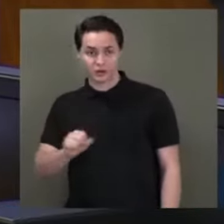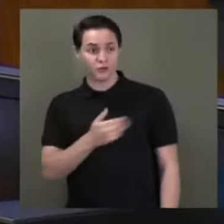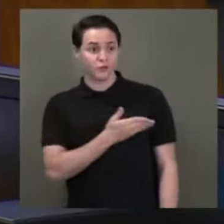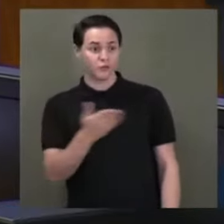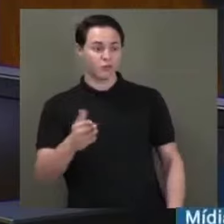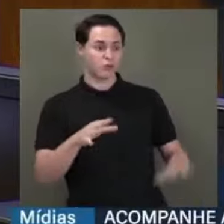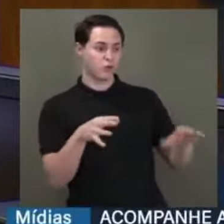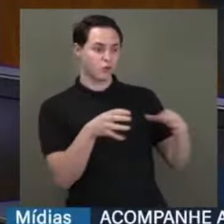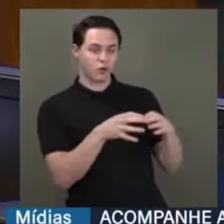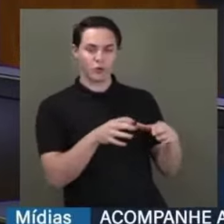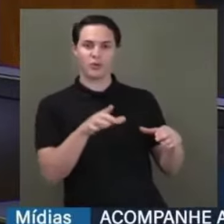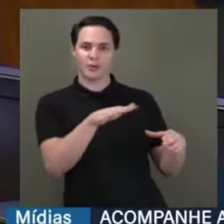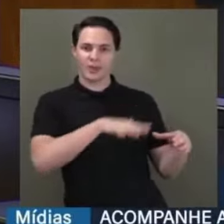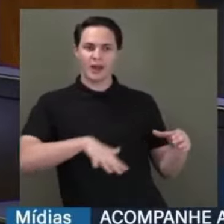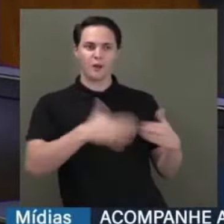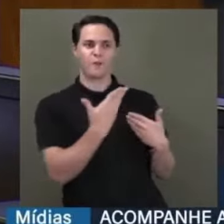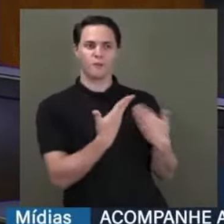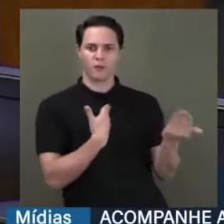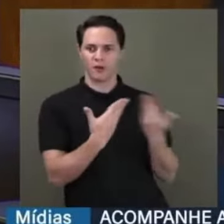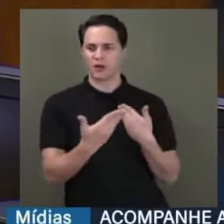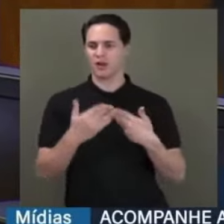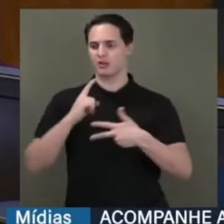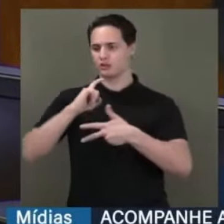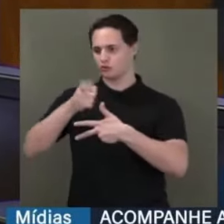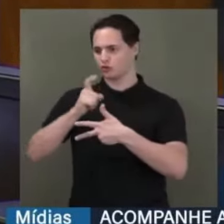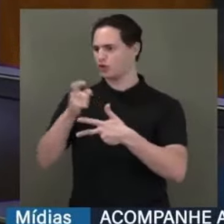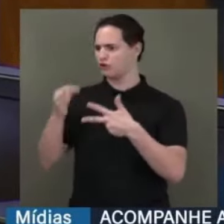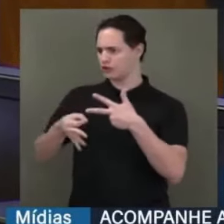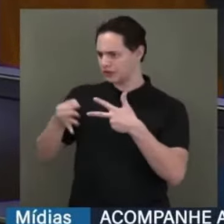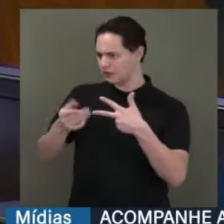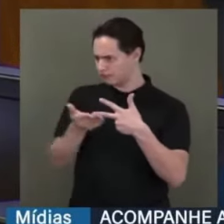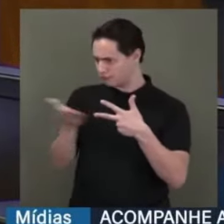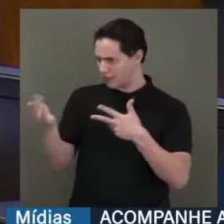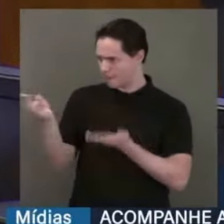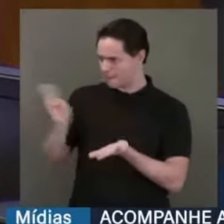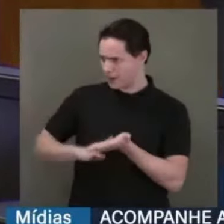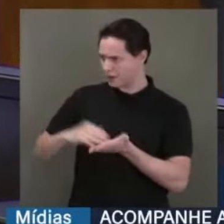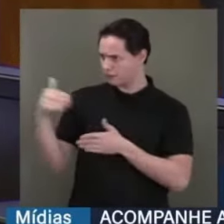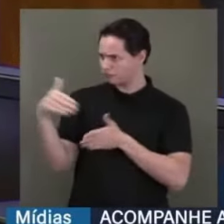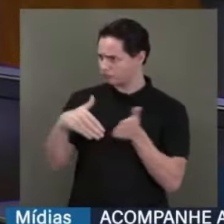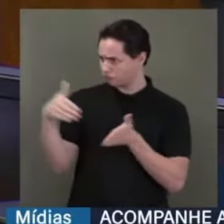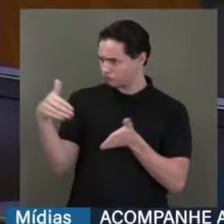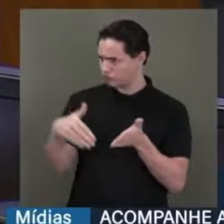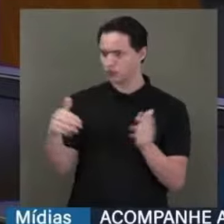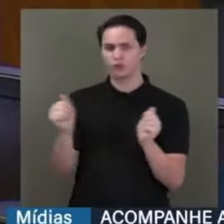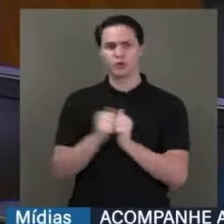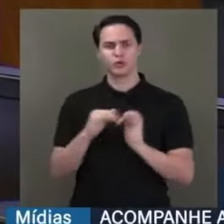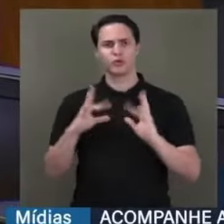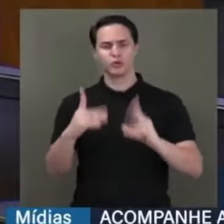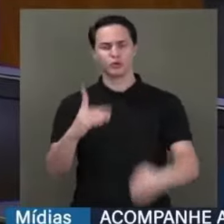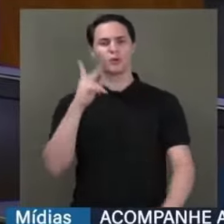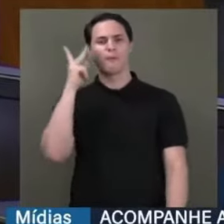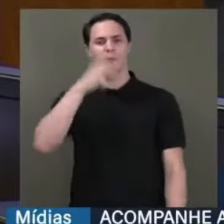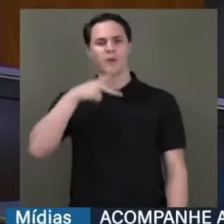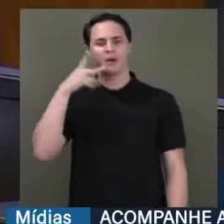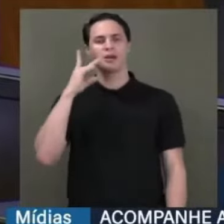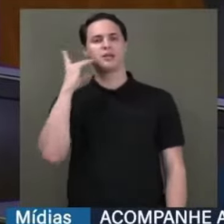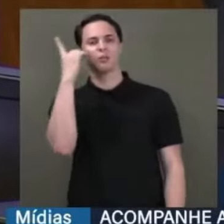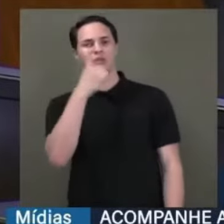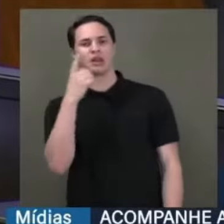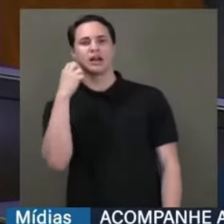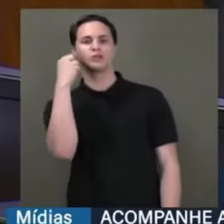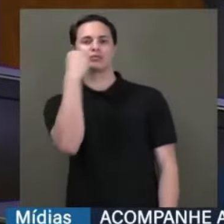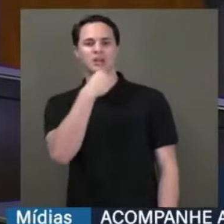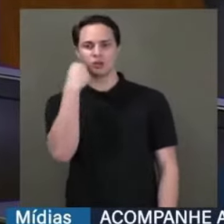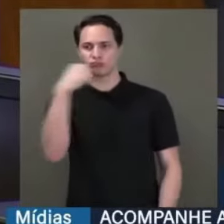diplomáticos membros do Poder Executivo e do Poder Judiciário todos os parlamentares deputados deputadas federais